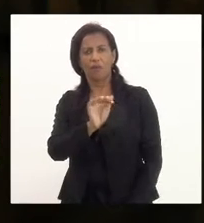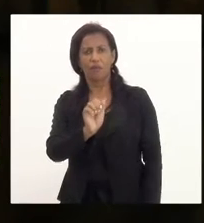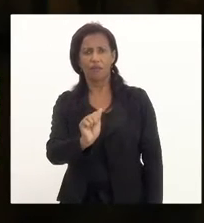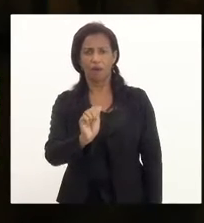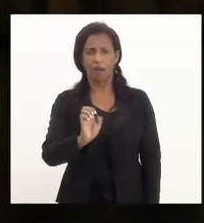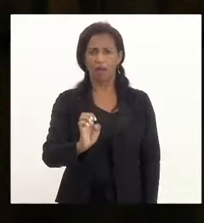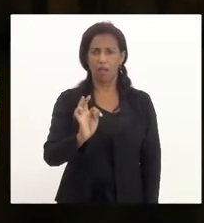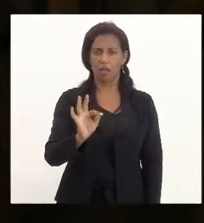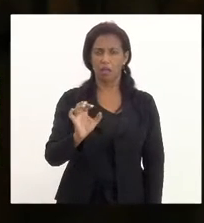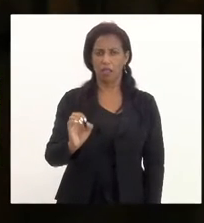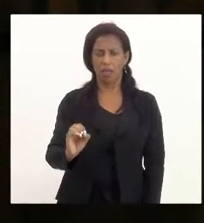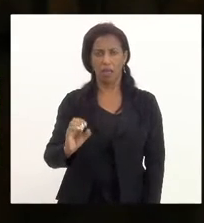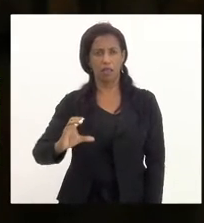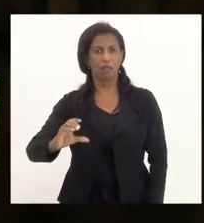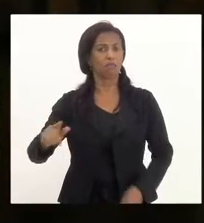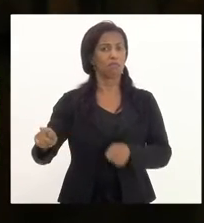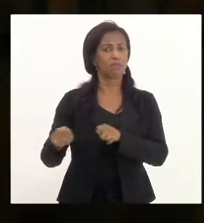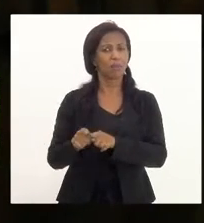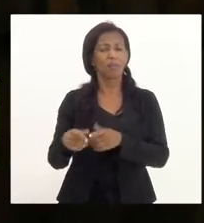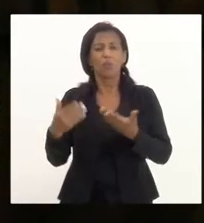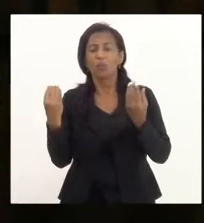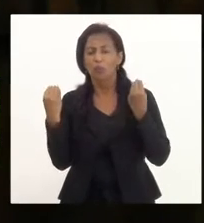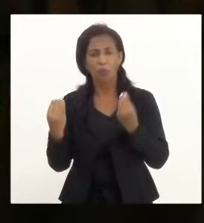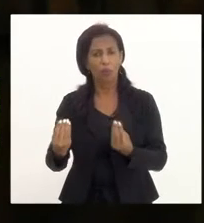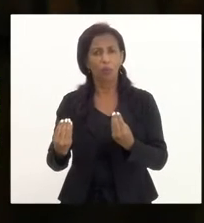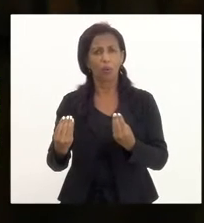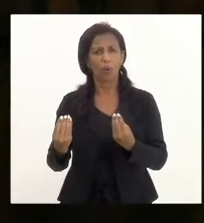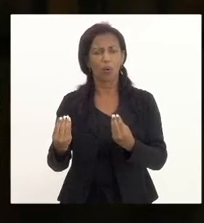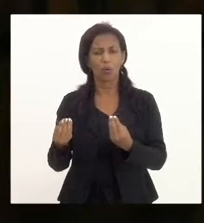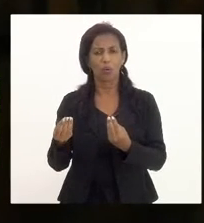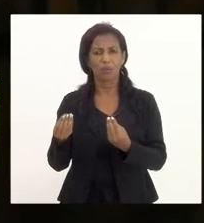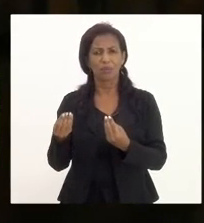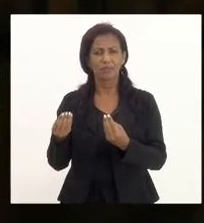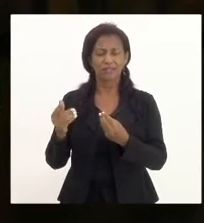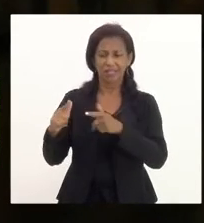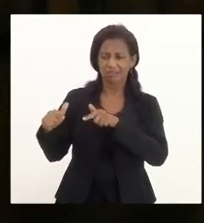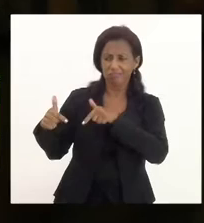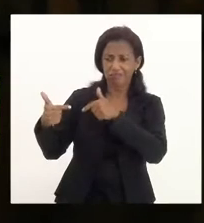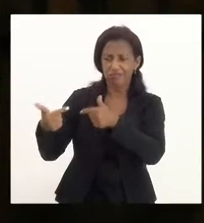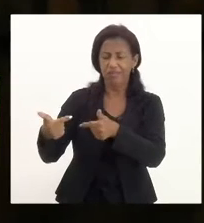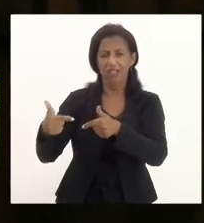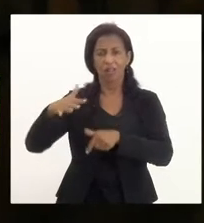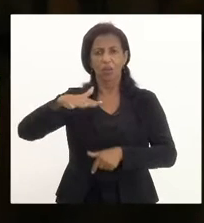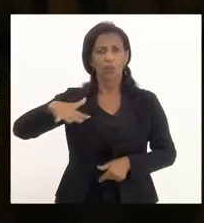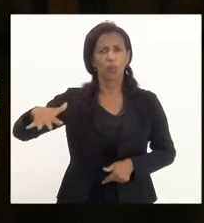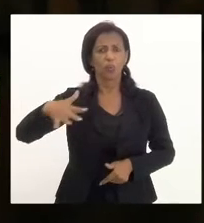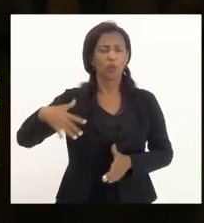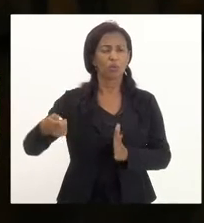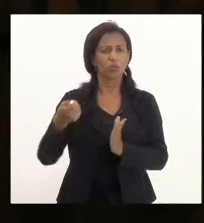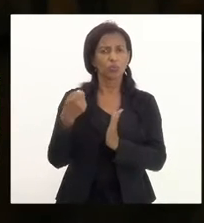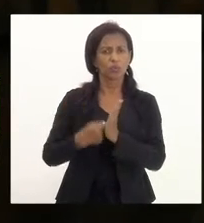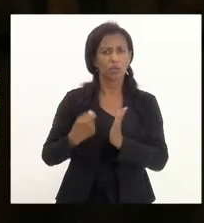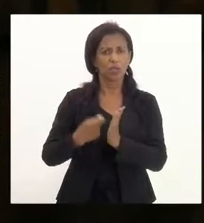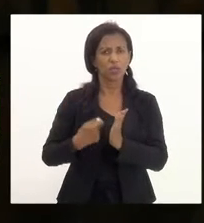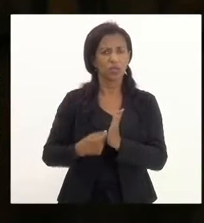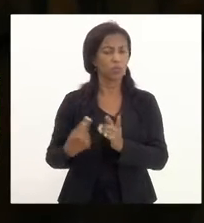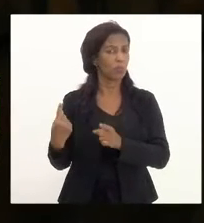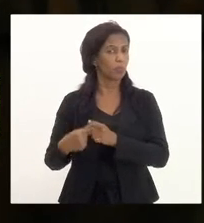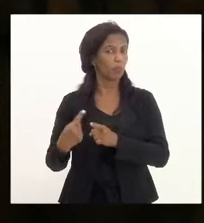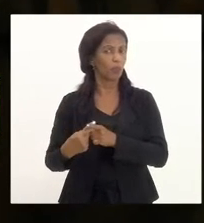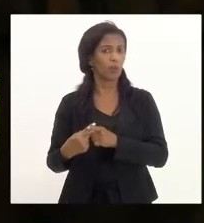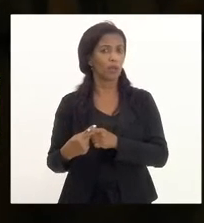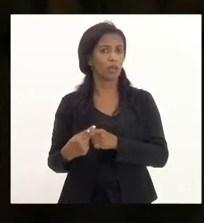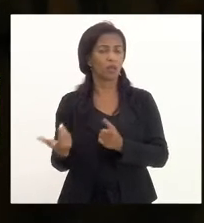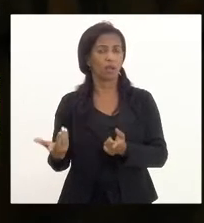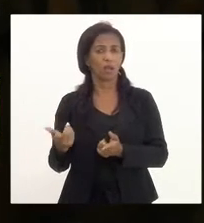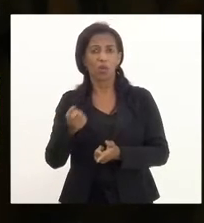que segue sem planos é como é que essa questão está sendo enfrentada no âmbito do Regime é porque isso